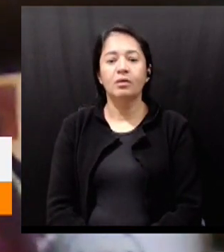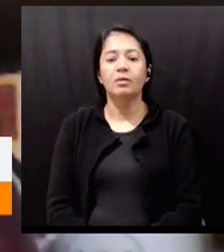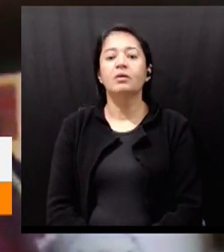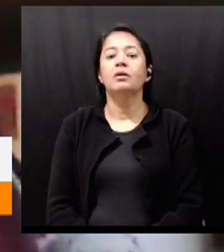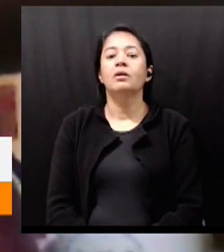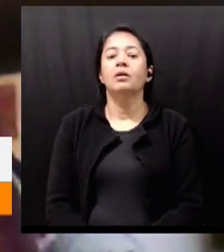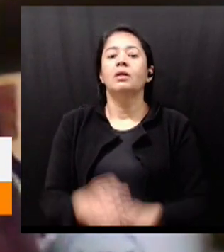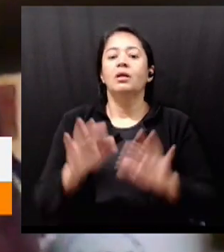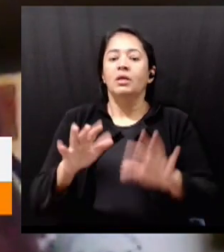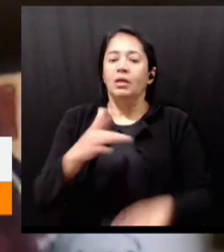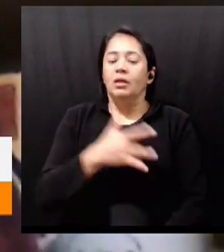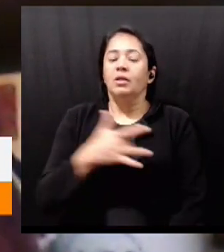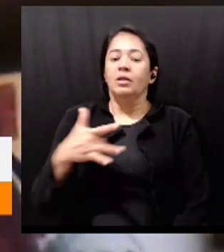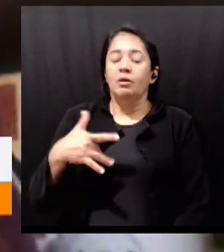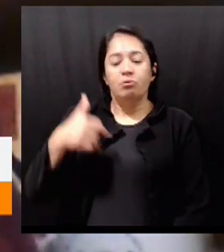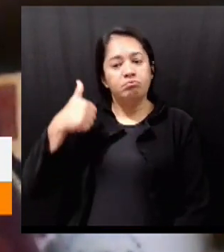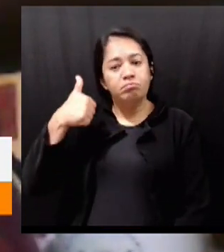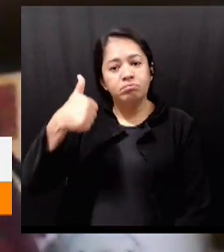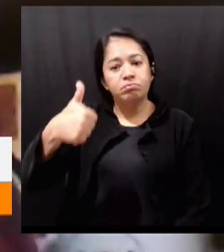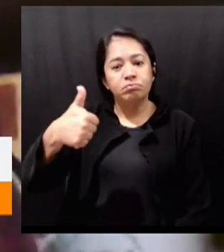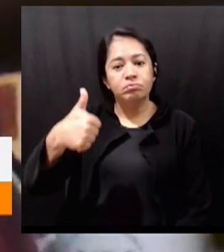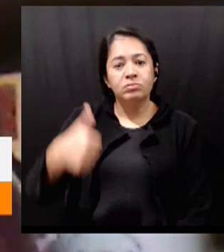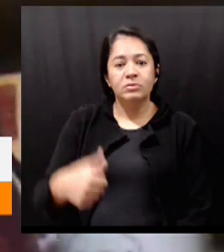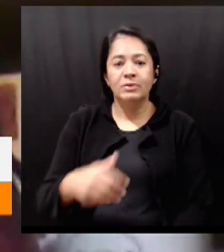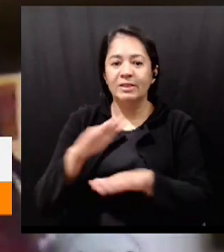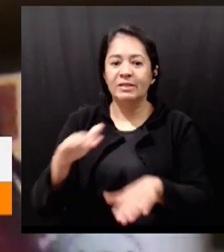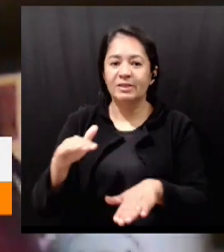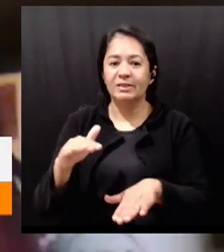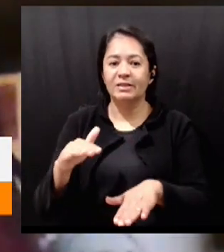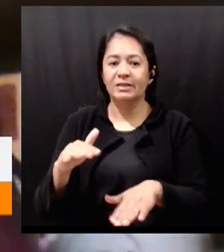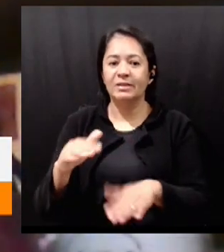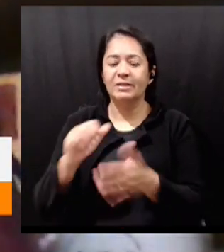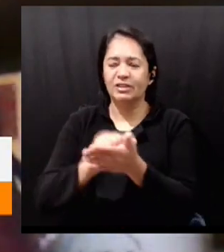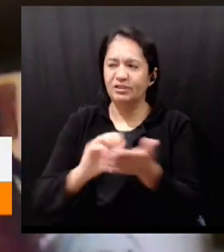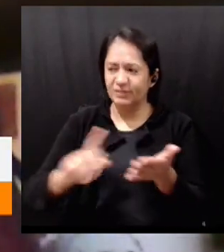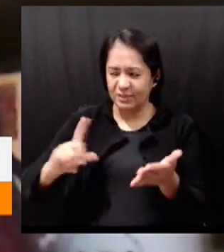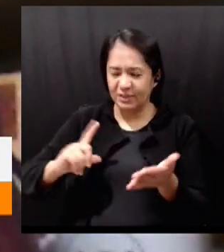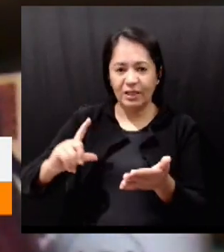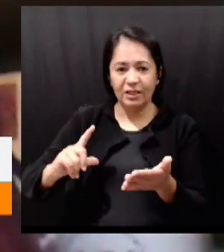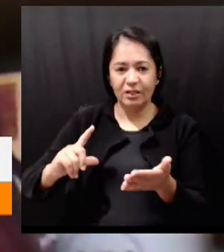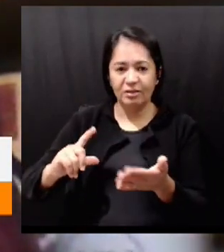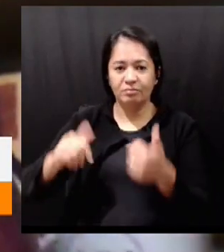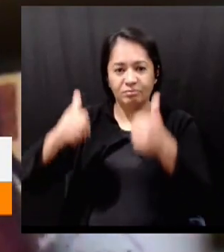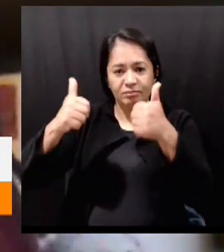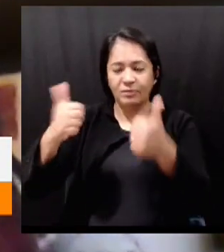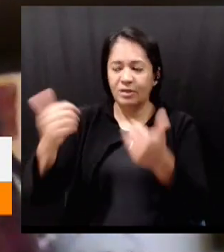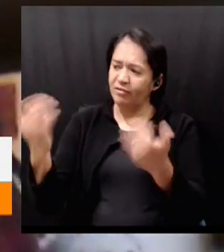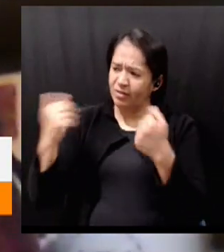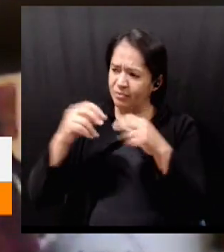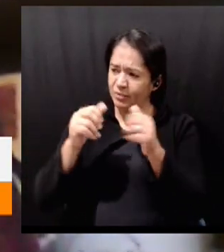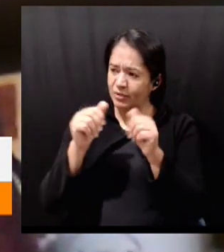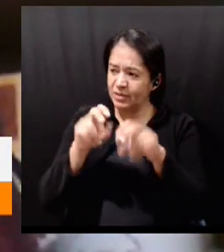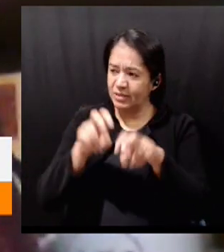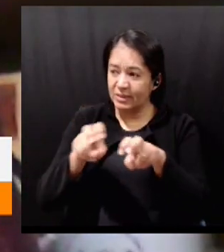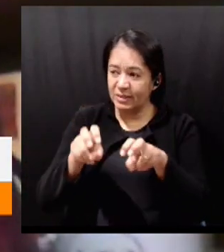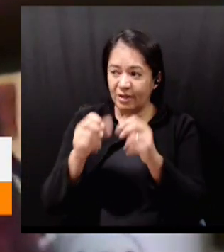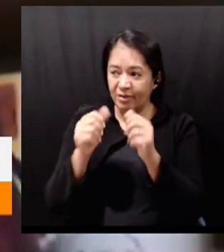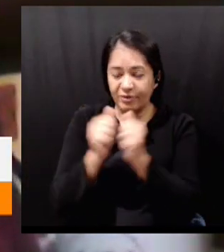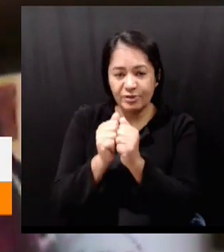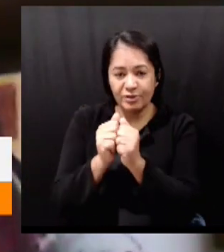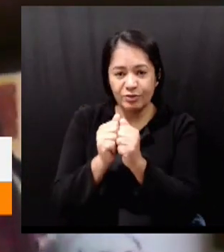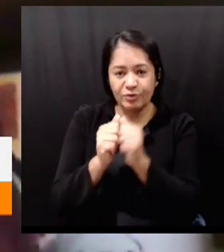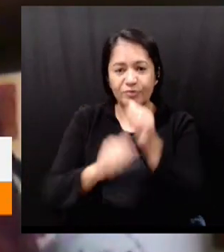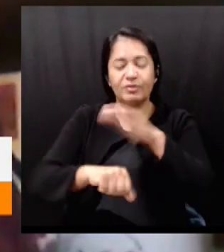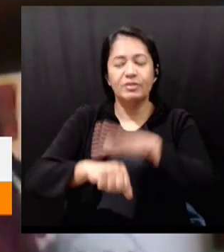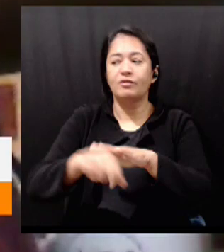saudável. A criança tem uma lição para fazer? Vamos sentar então para fazer essa lição? Você vai fazendo,